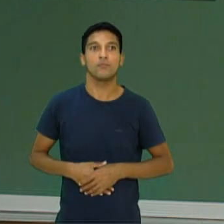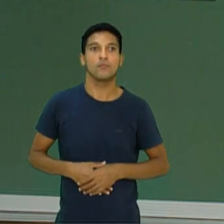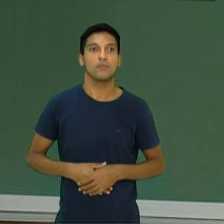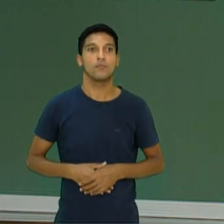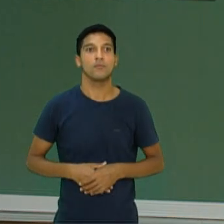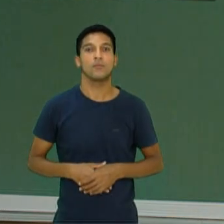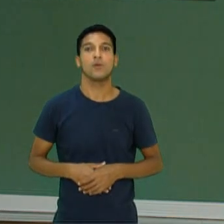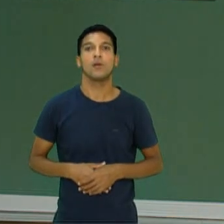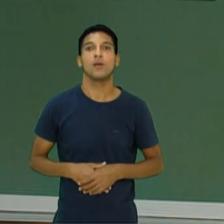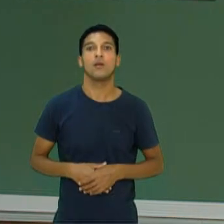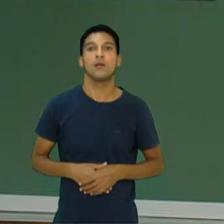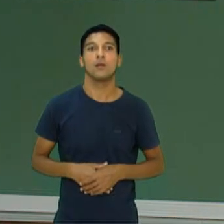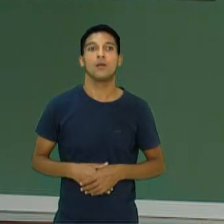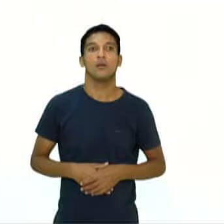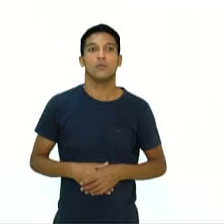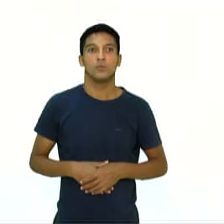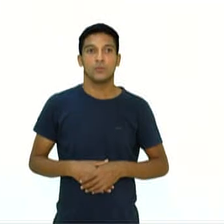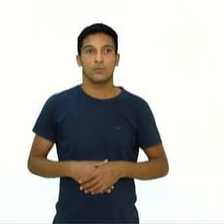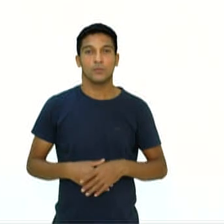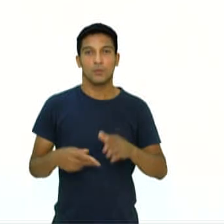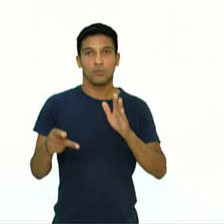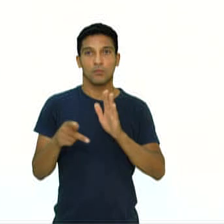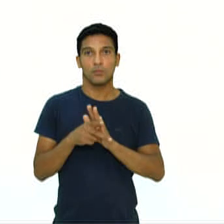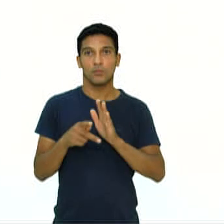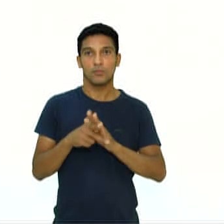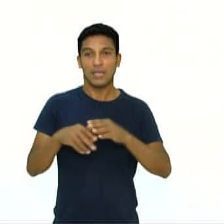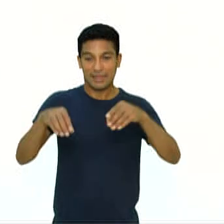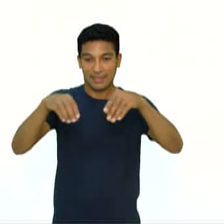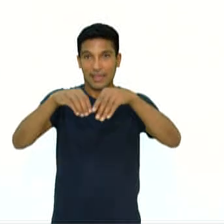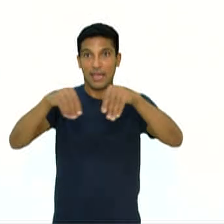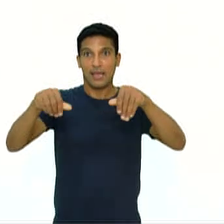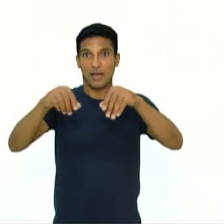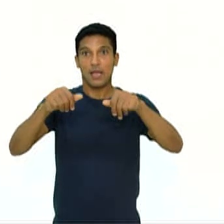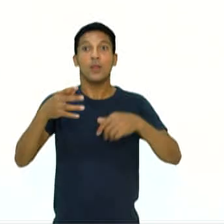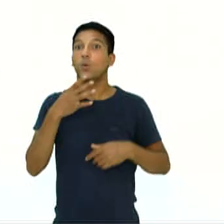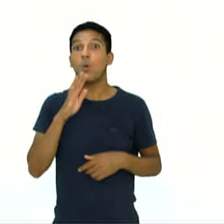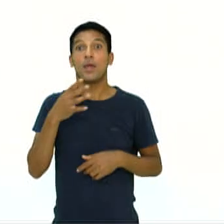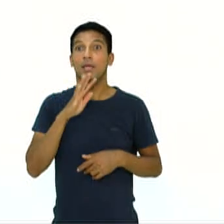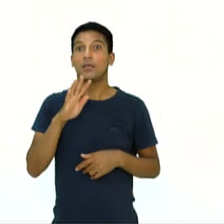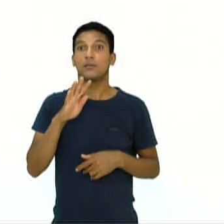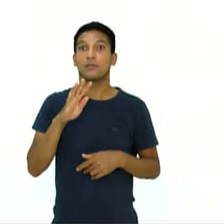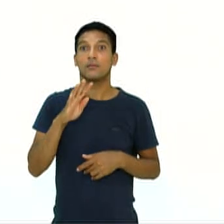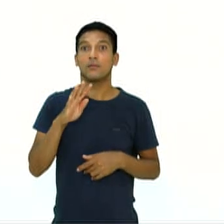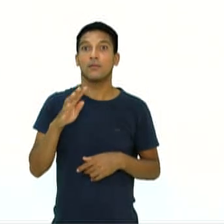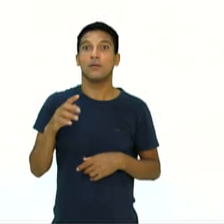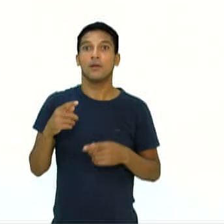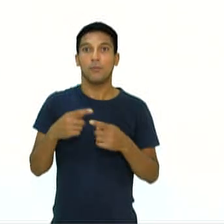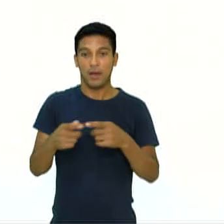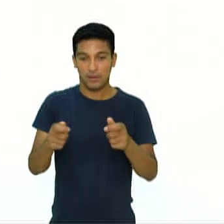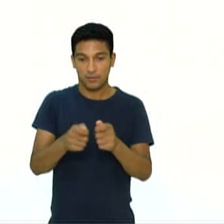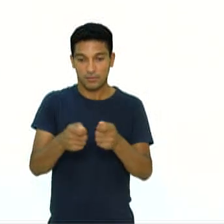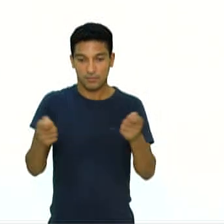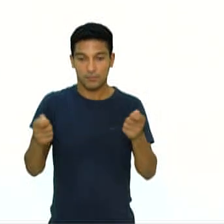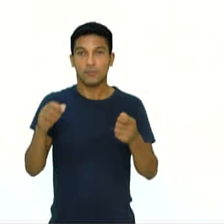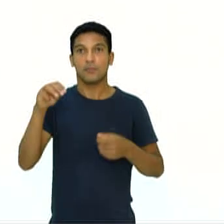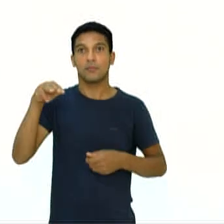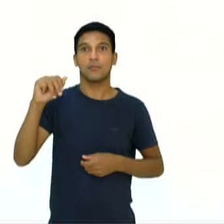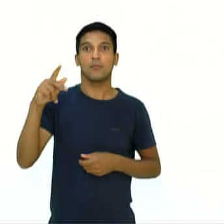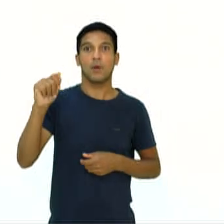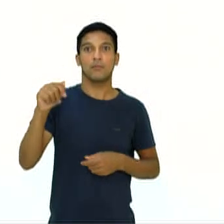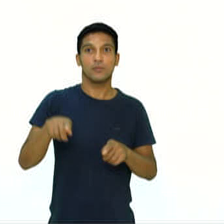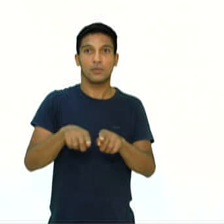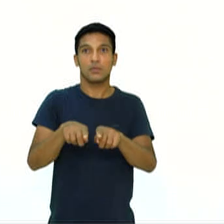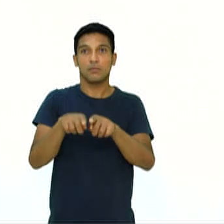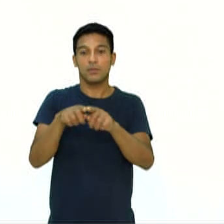é a arte de navegar por terras desconhecidas com o auxílio de um mapa topográfico e uma